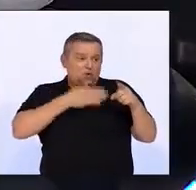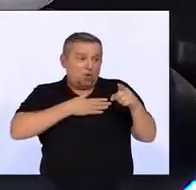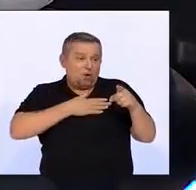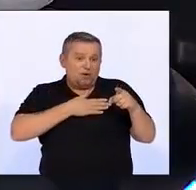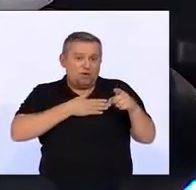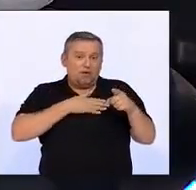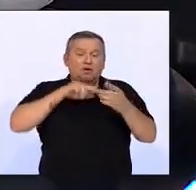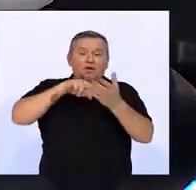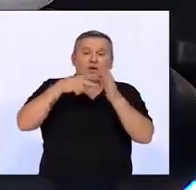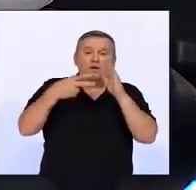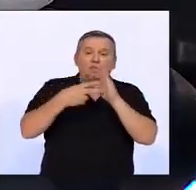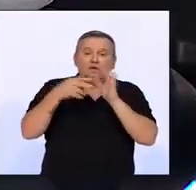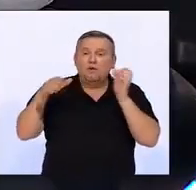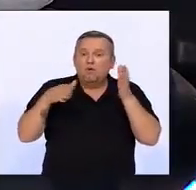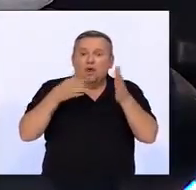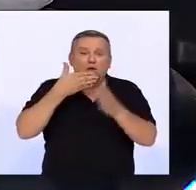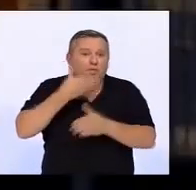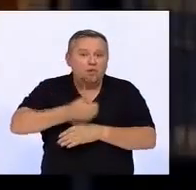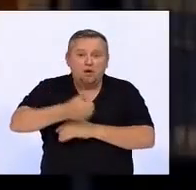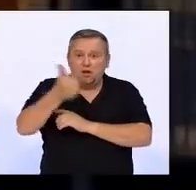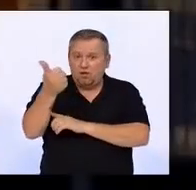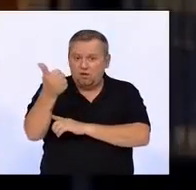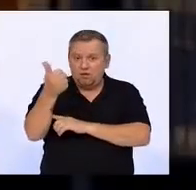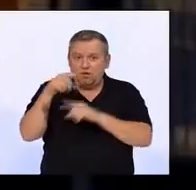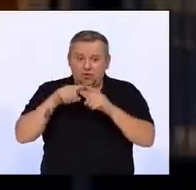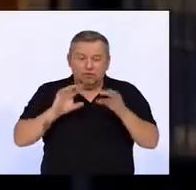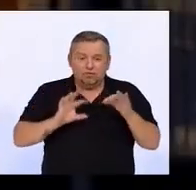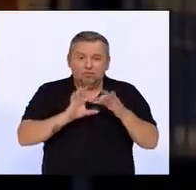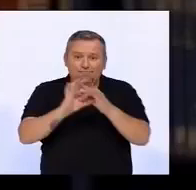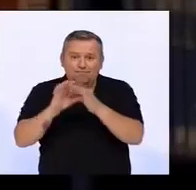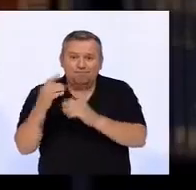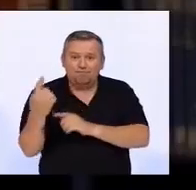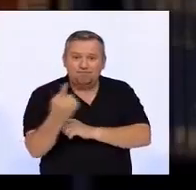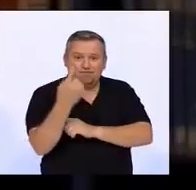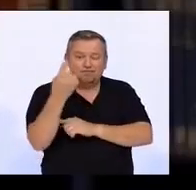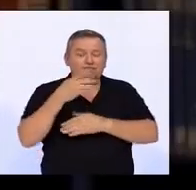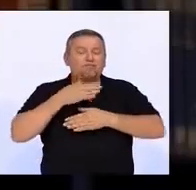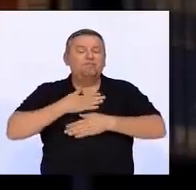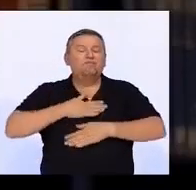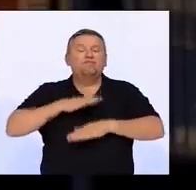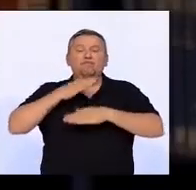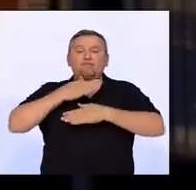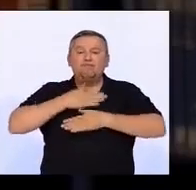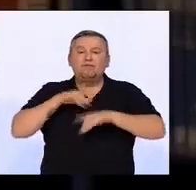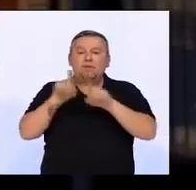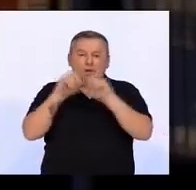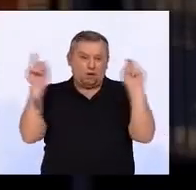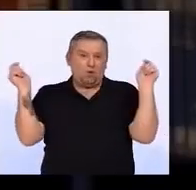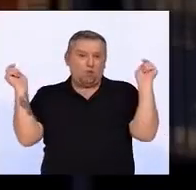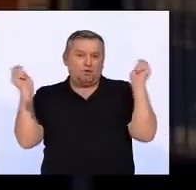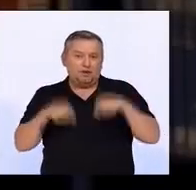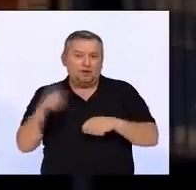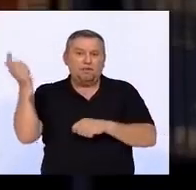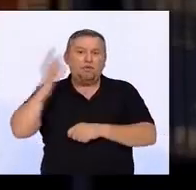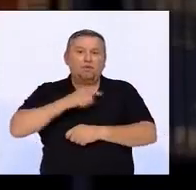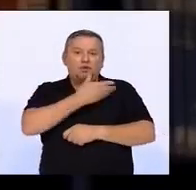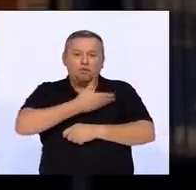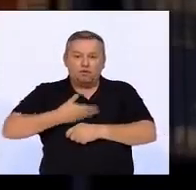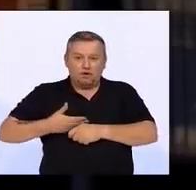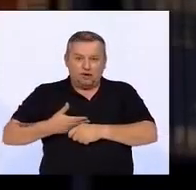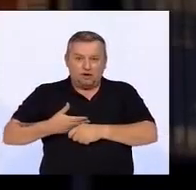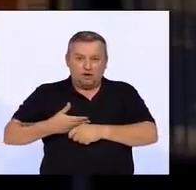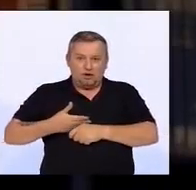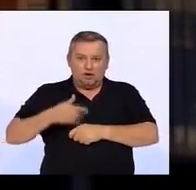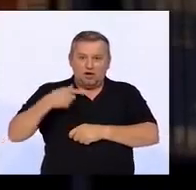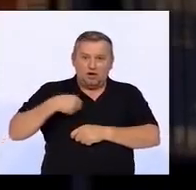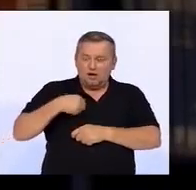poderia significar um caminho melhor de unidade, de tranquilidade, e de competência para governar. Eu não tenho dúvida que,